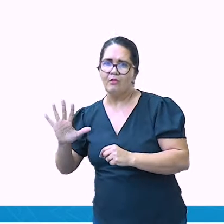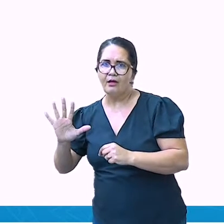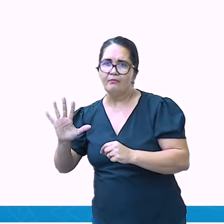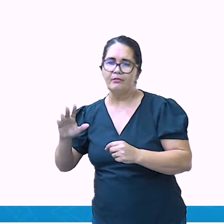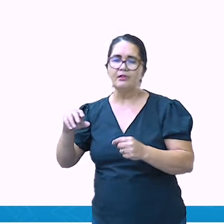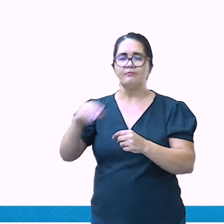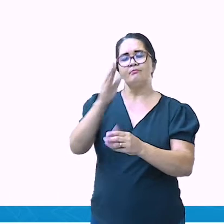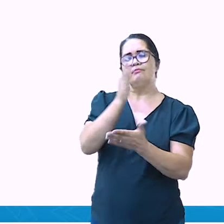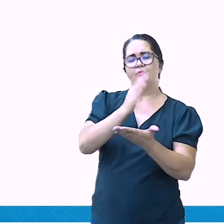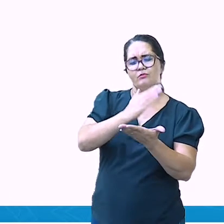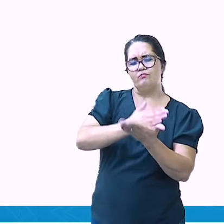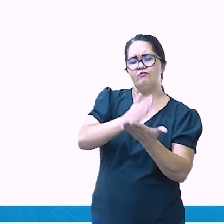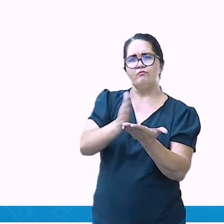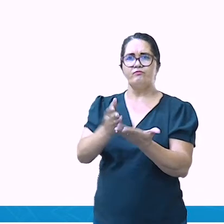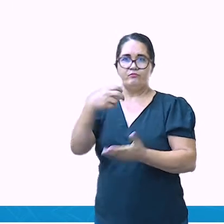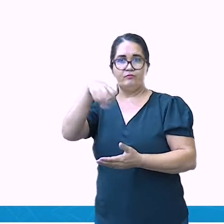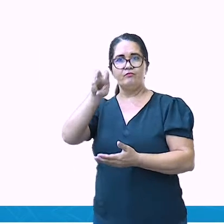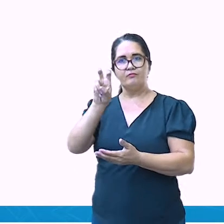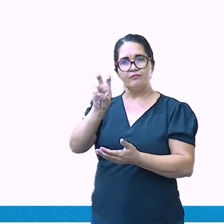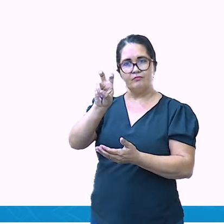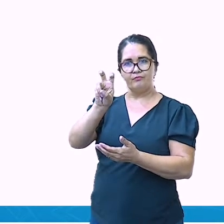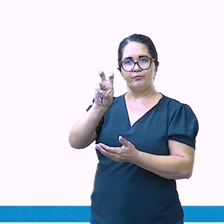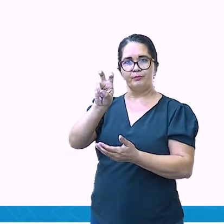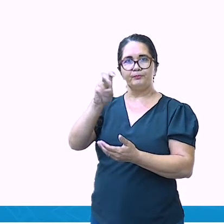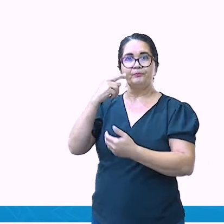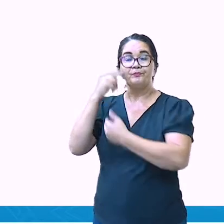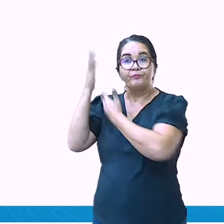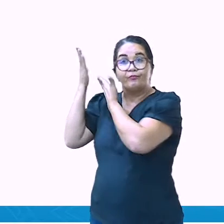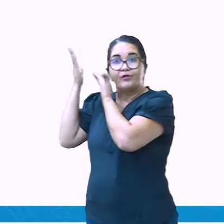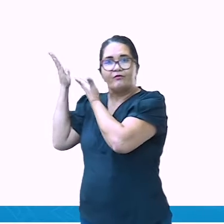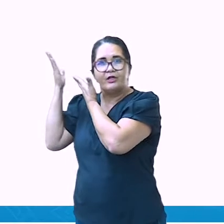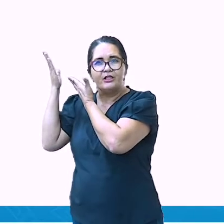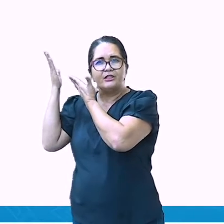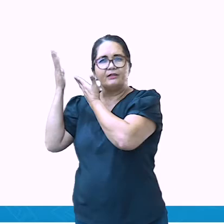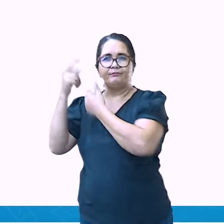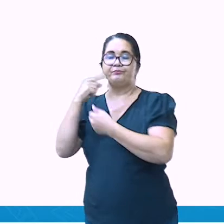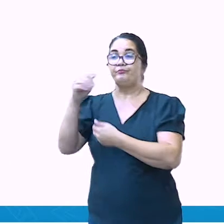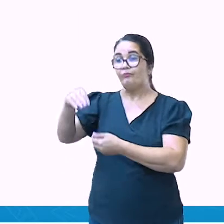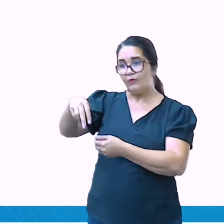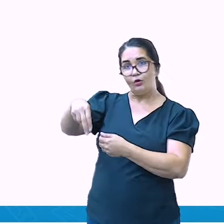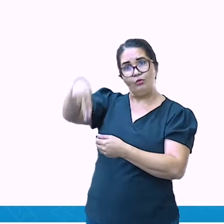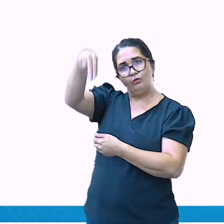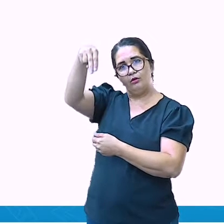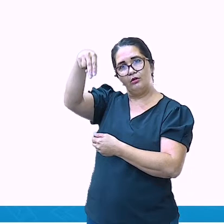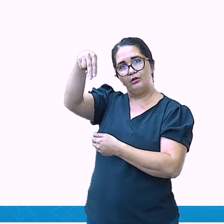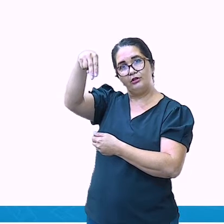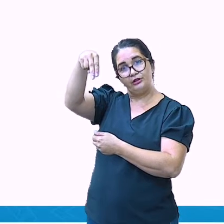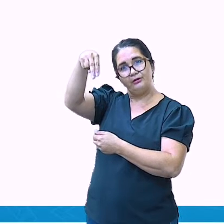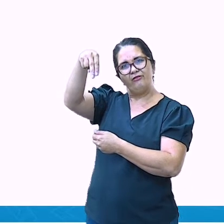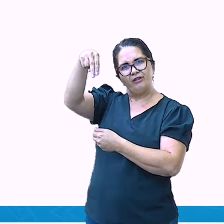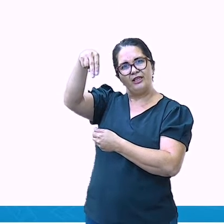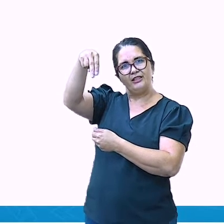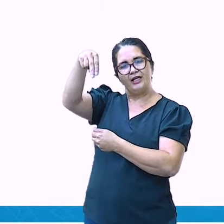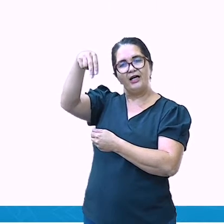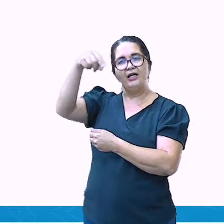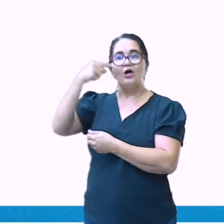E aí ficou dividido dessa forma, olha. Nós temos aqui o norte com